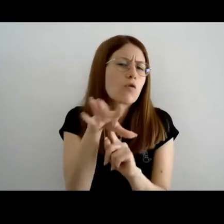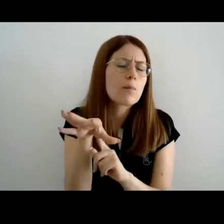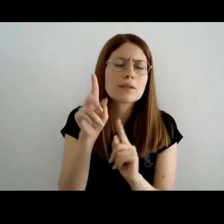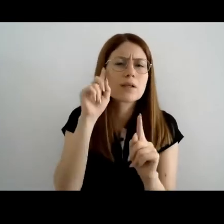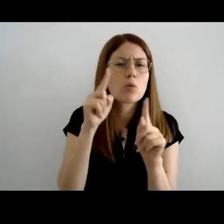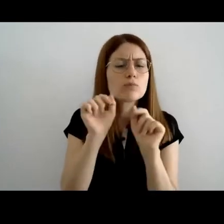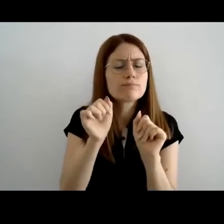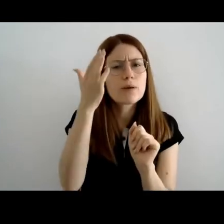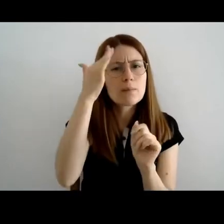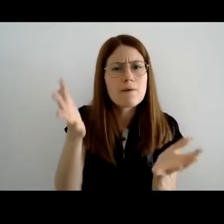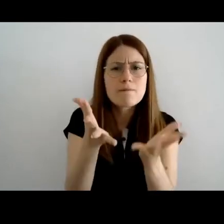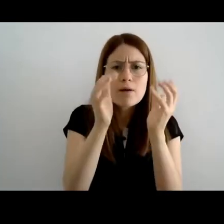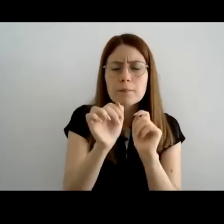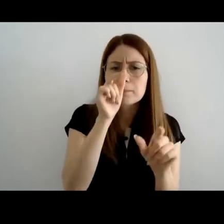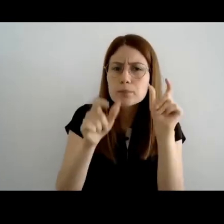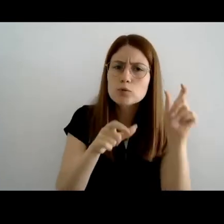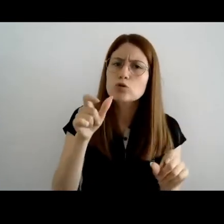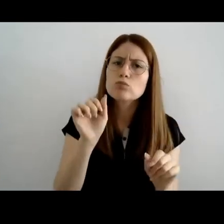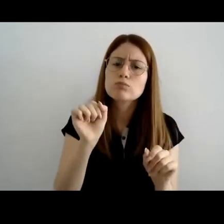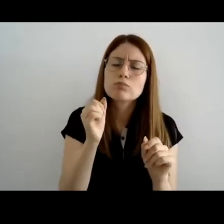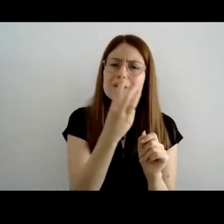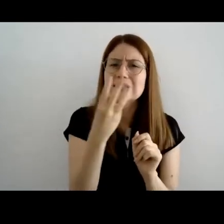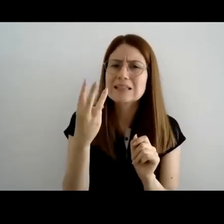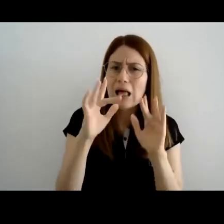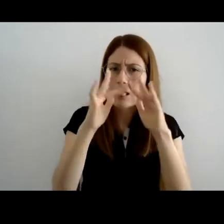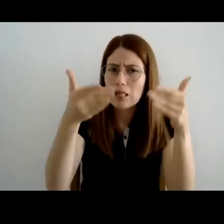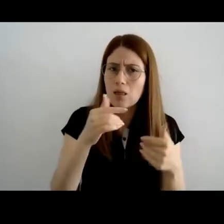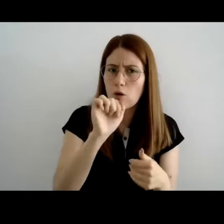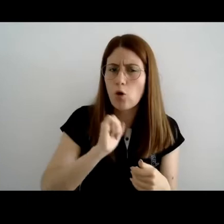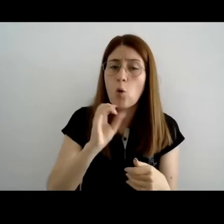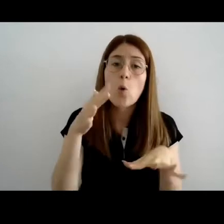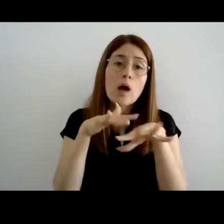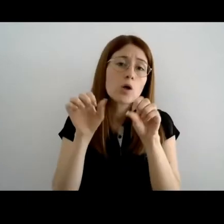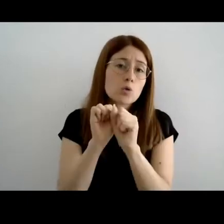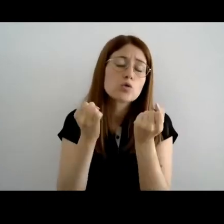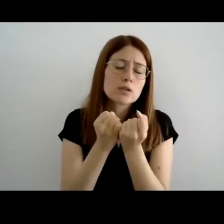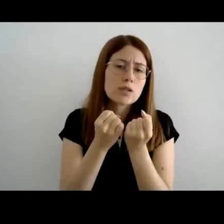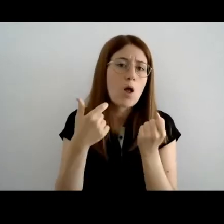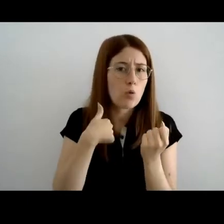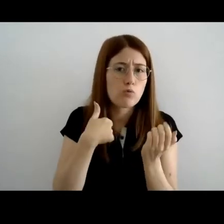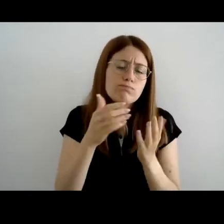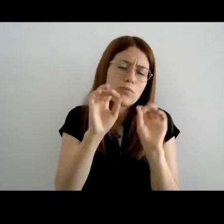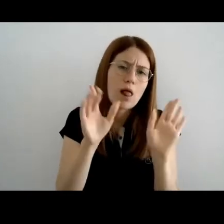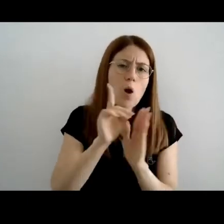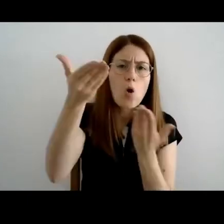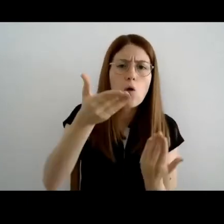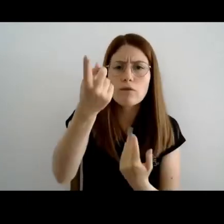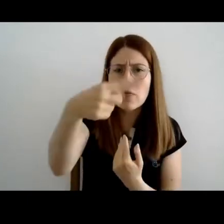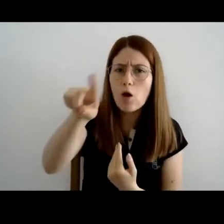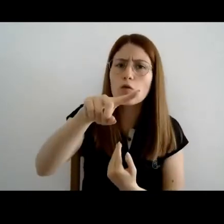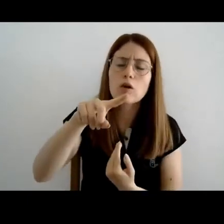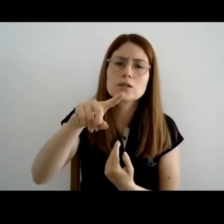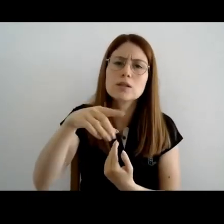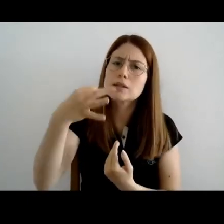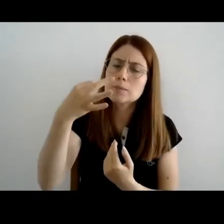qualificação e capacitação das pessoas, através do nosso site ou das redes sociais, onde claramente vos convidamos sempre